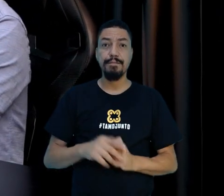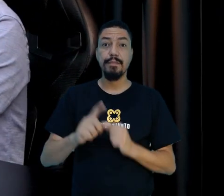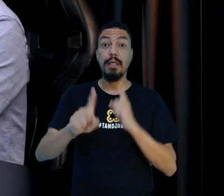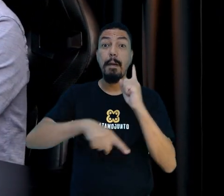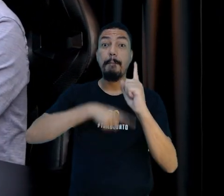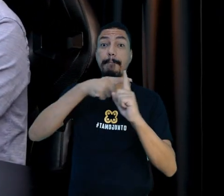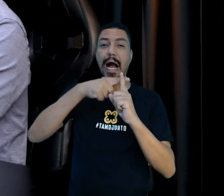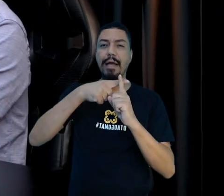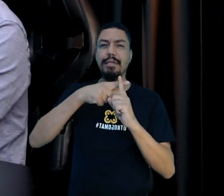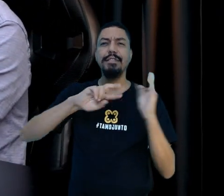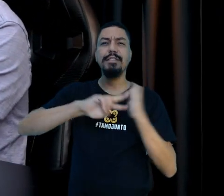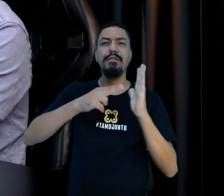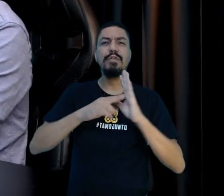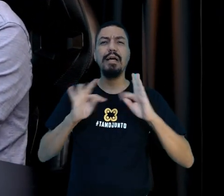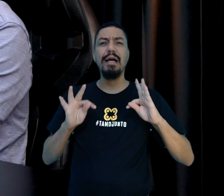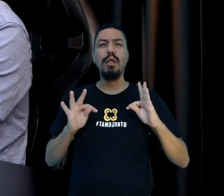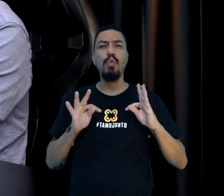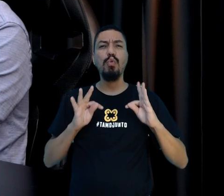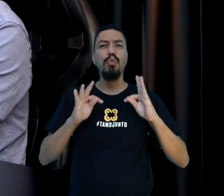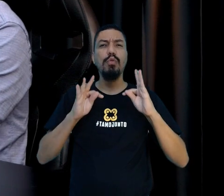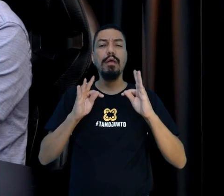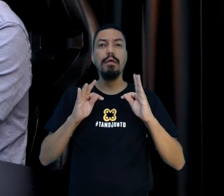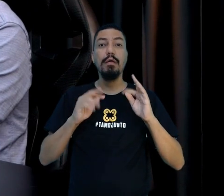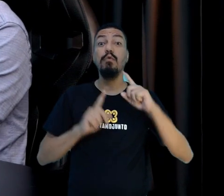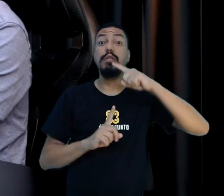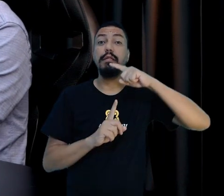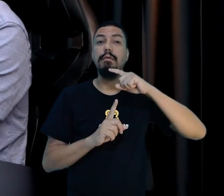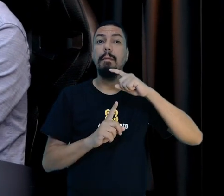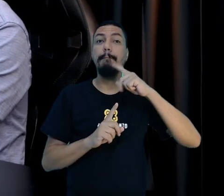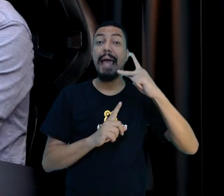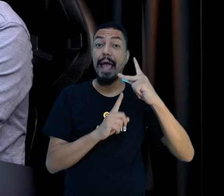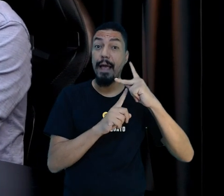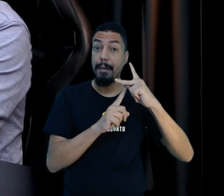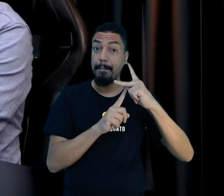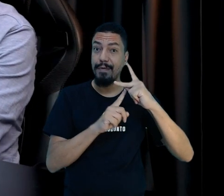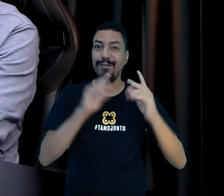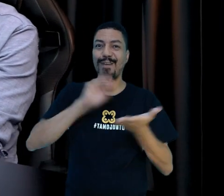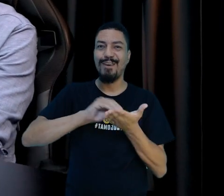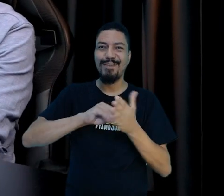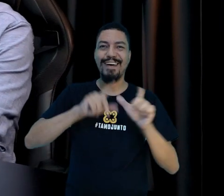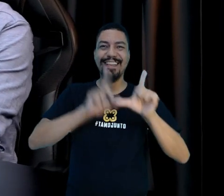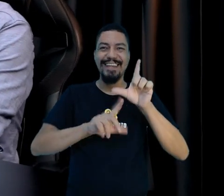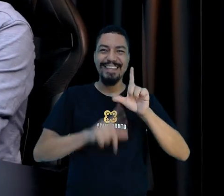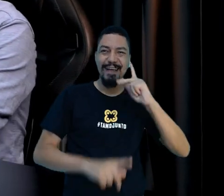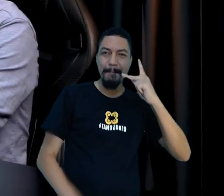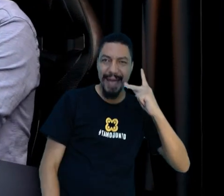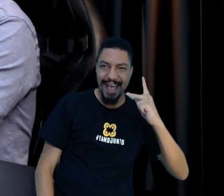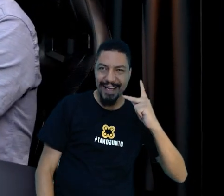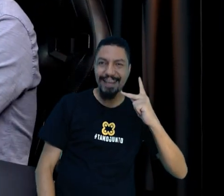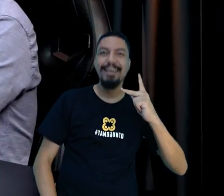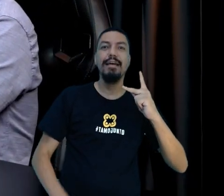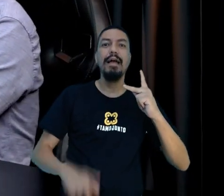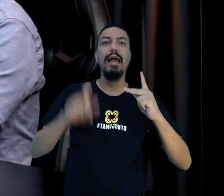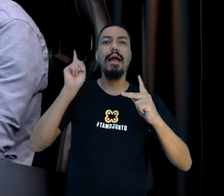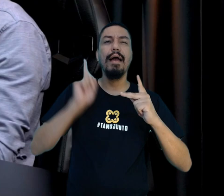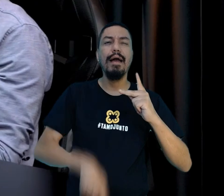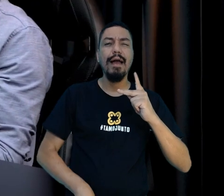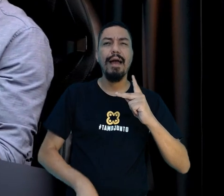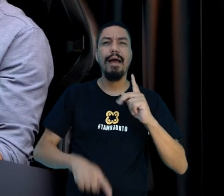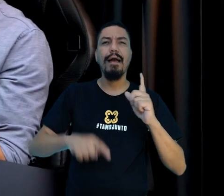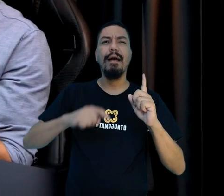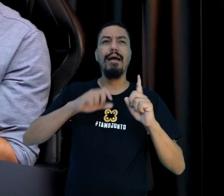E o mais significa todas as outras. Tem o P, né? Ah, e o P, desculpa, obrigado. Tem o P, né? Que